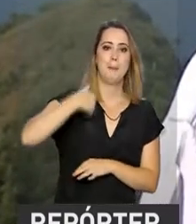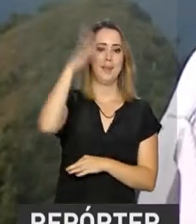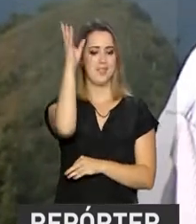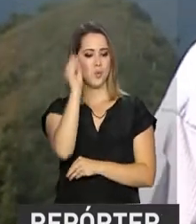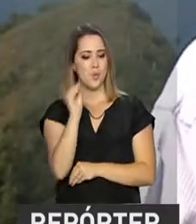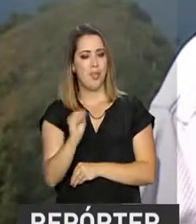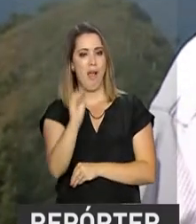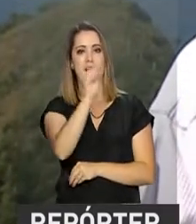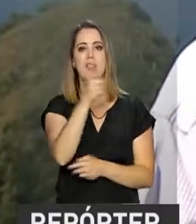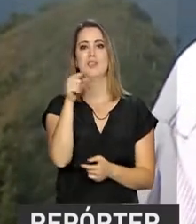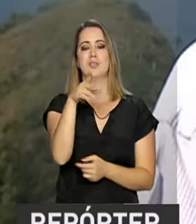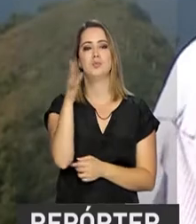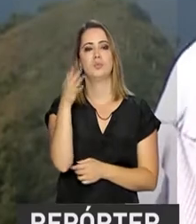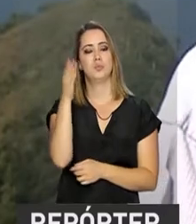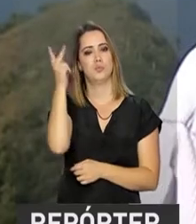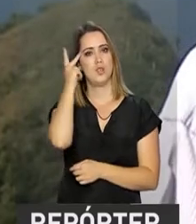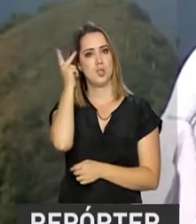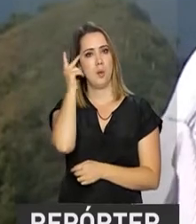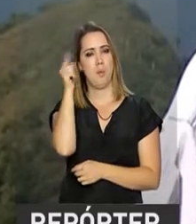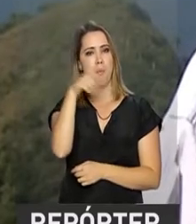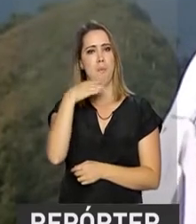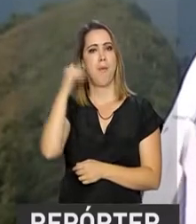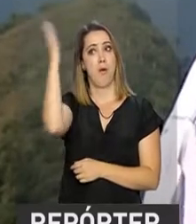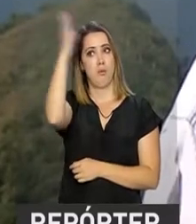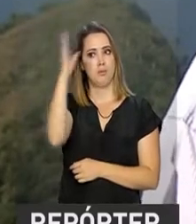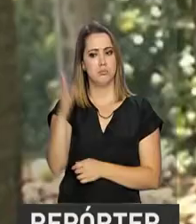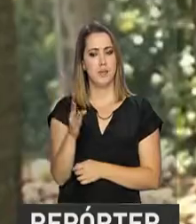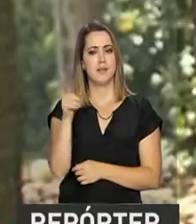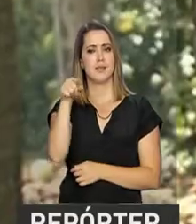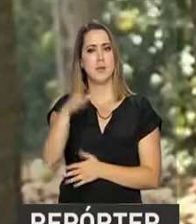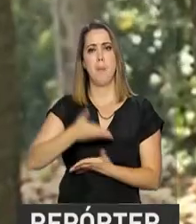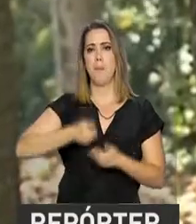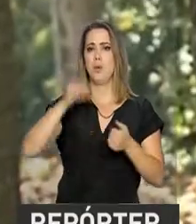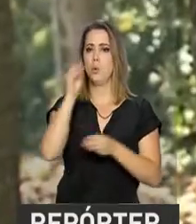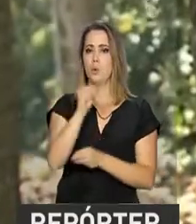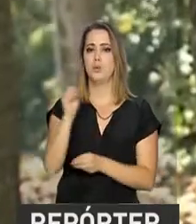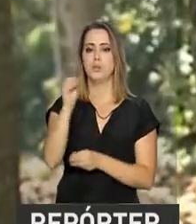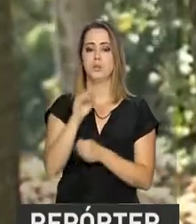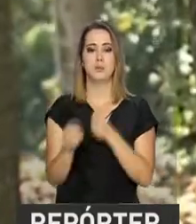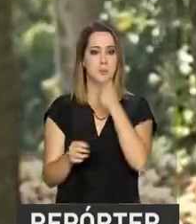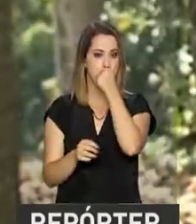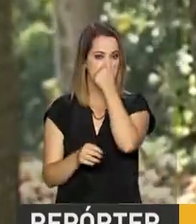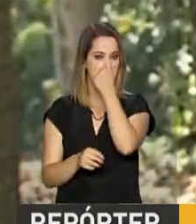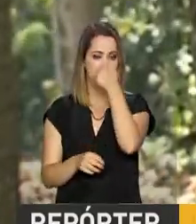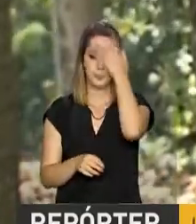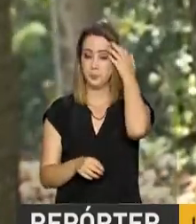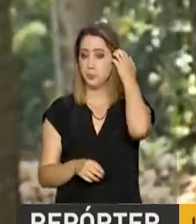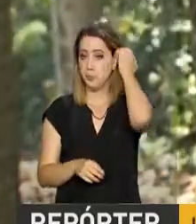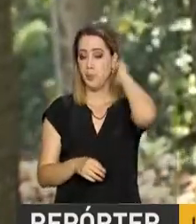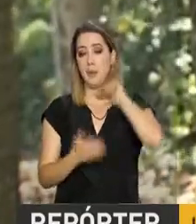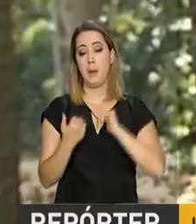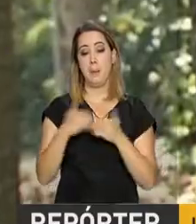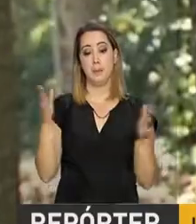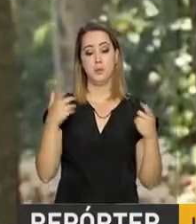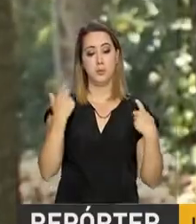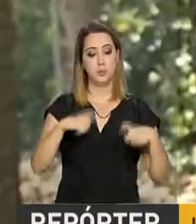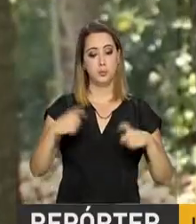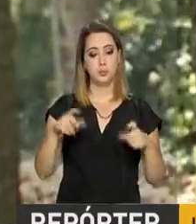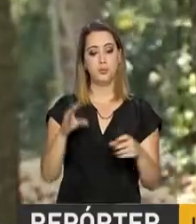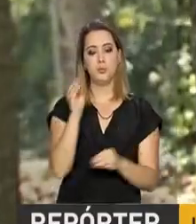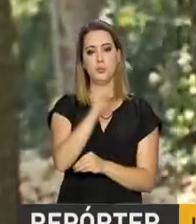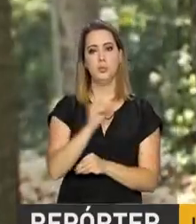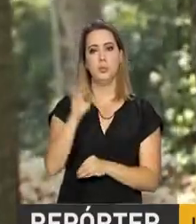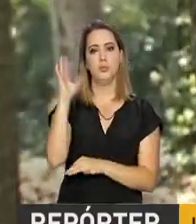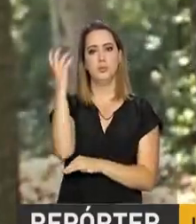preservadas do litoral brasileiro se não é mais bem preservada de acordo com o icm bio abertura ao público de mais uma unidade de conservação